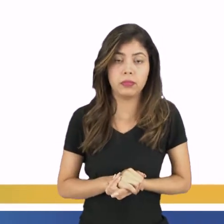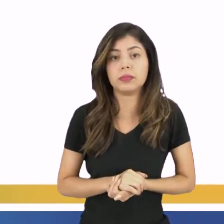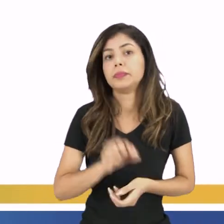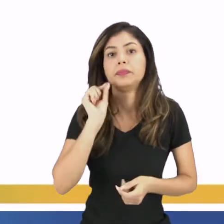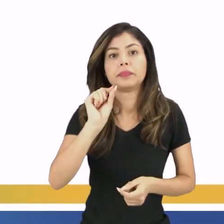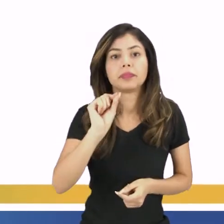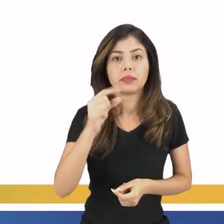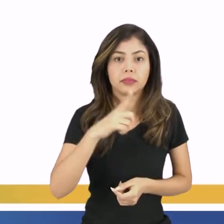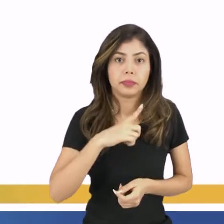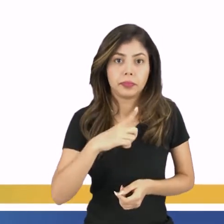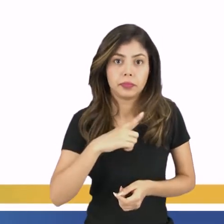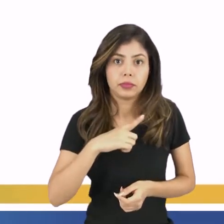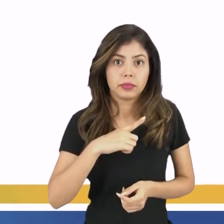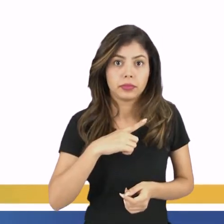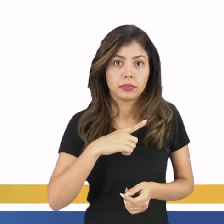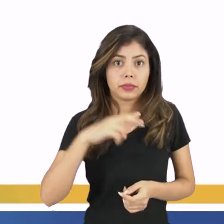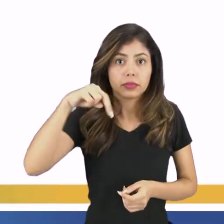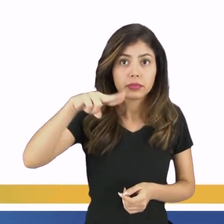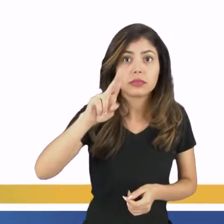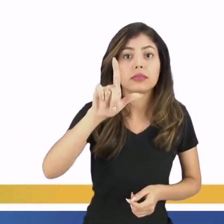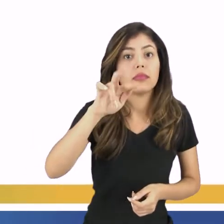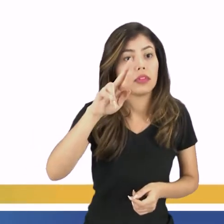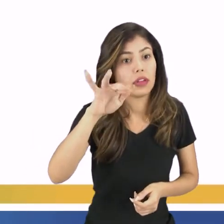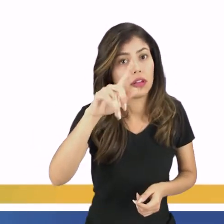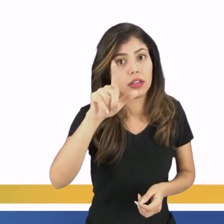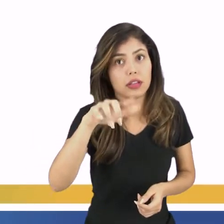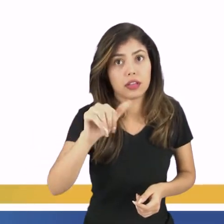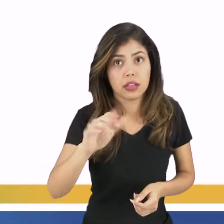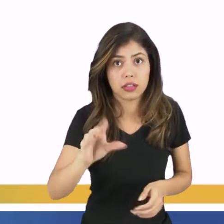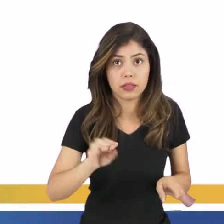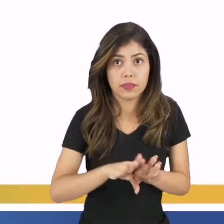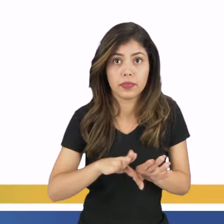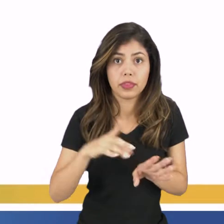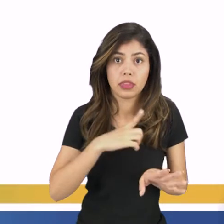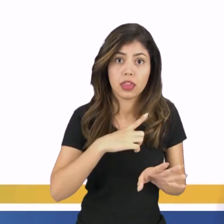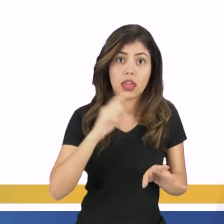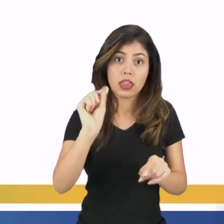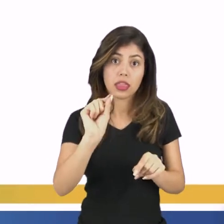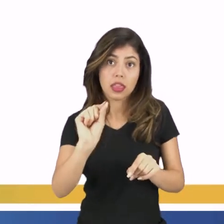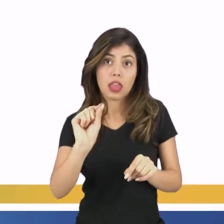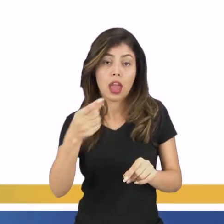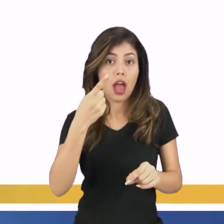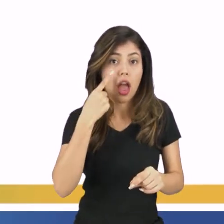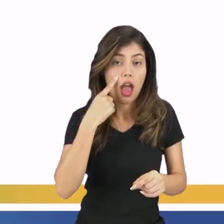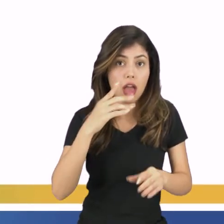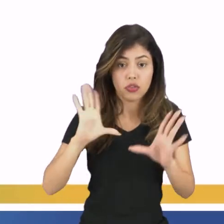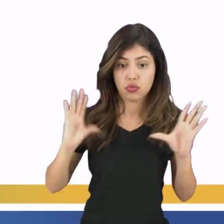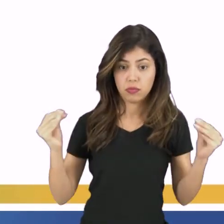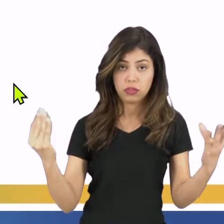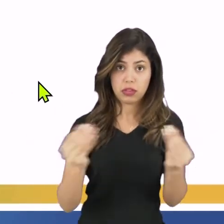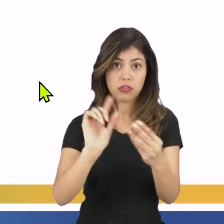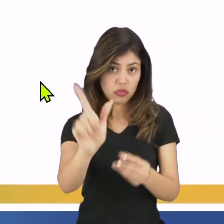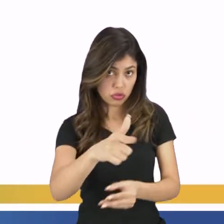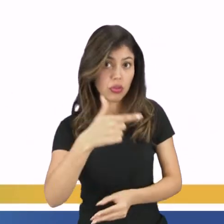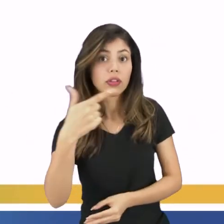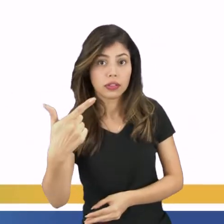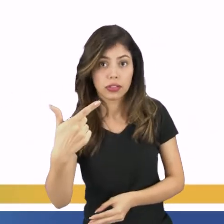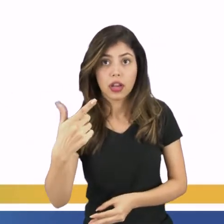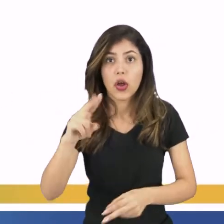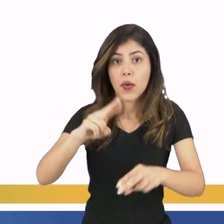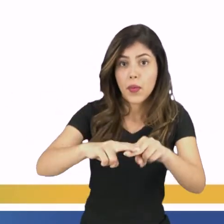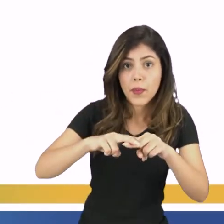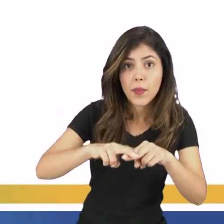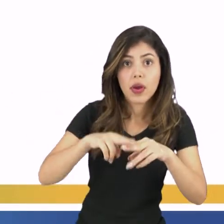acontece nessa reação de neutralização? Uma substância irá neutralizar as propriedades da outra, pois